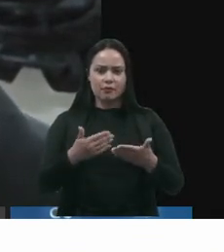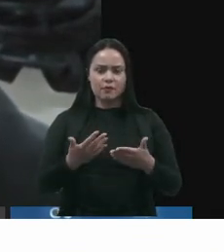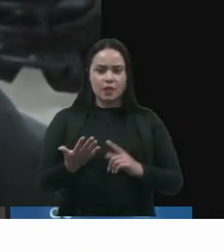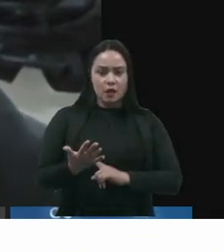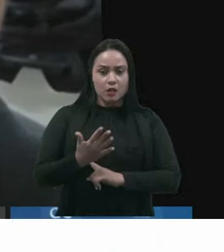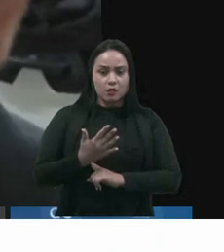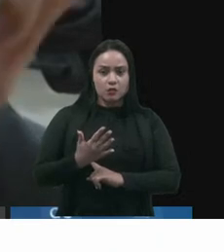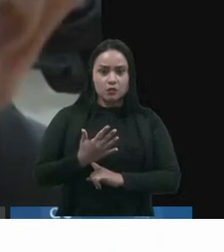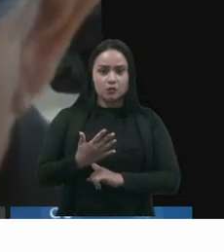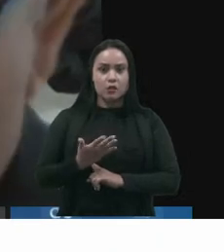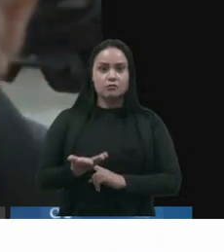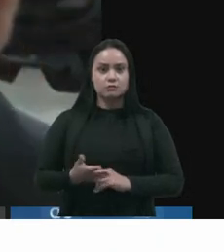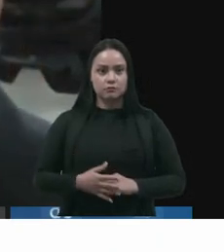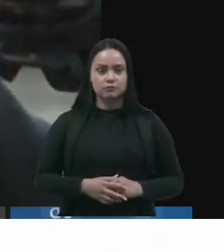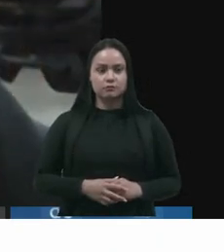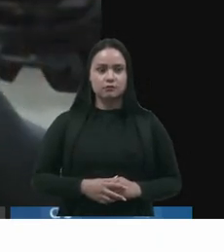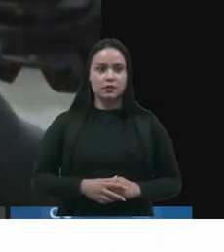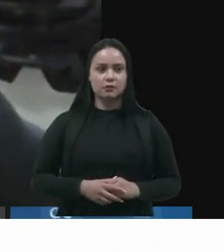favorecer